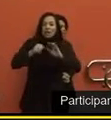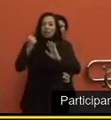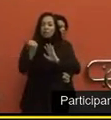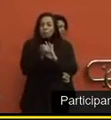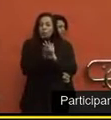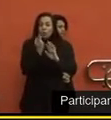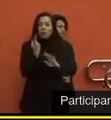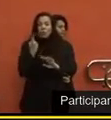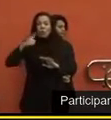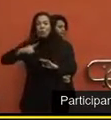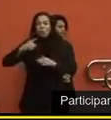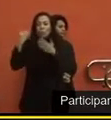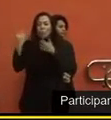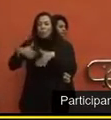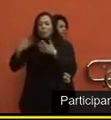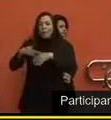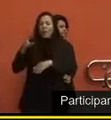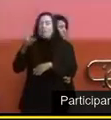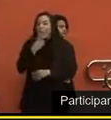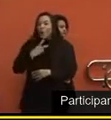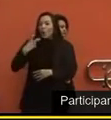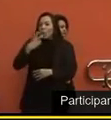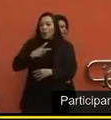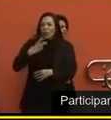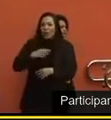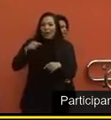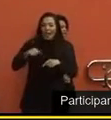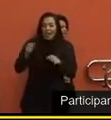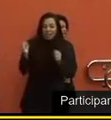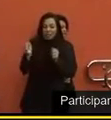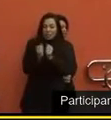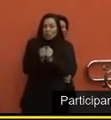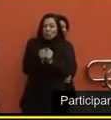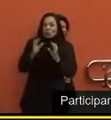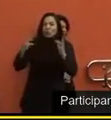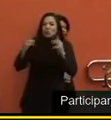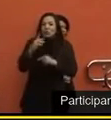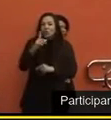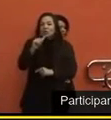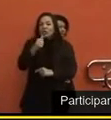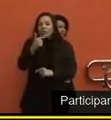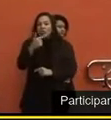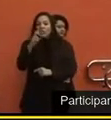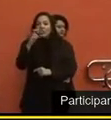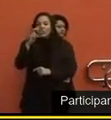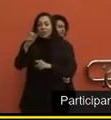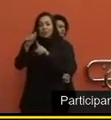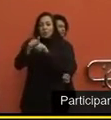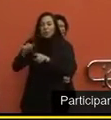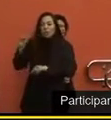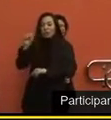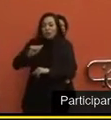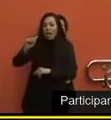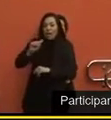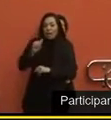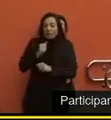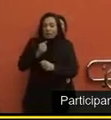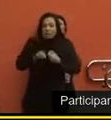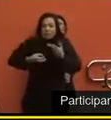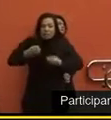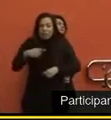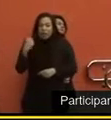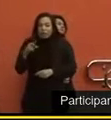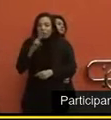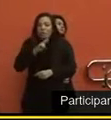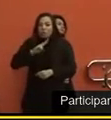da fase oral. Aqui, nos juntamos todos juntos, no dia 25 de agosto, na expectativa de ouvir nossos nomes